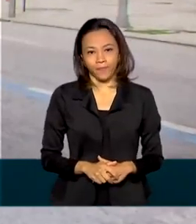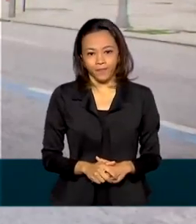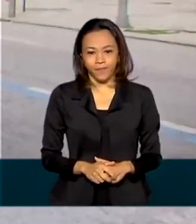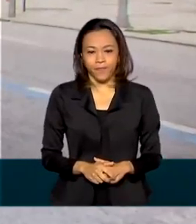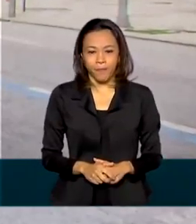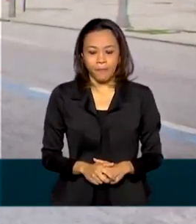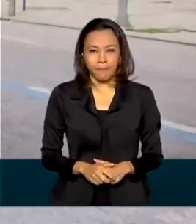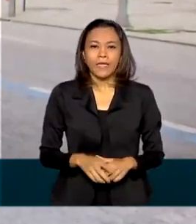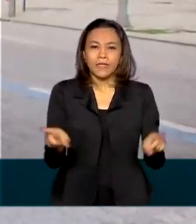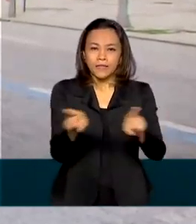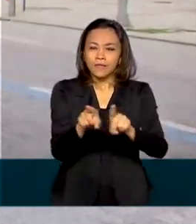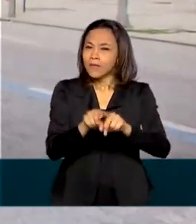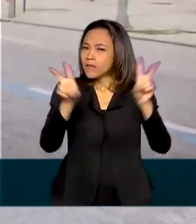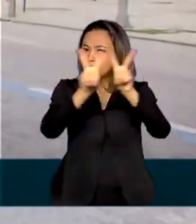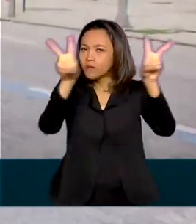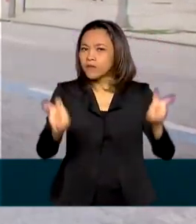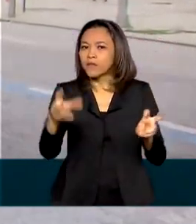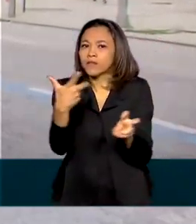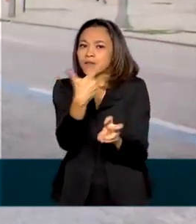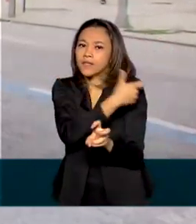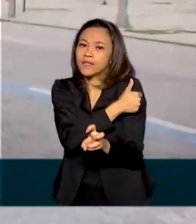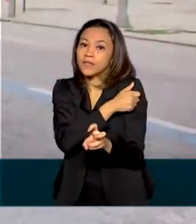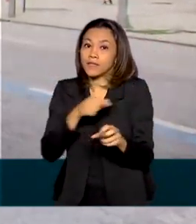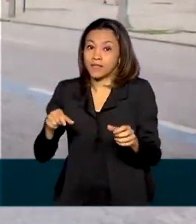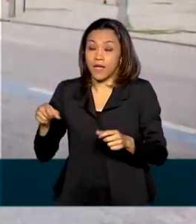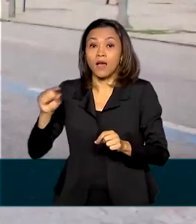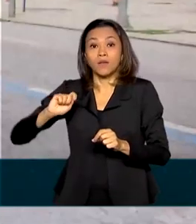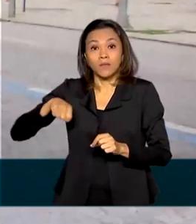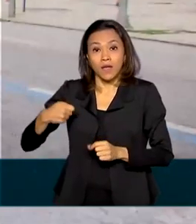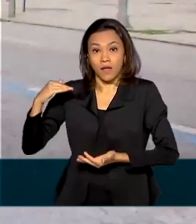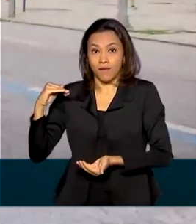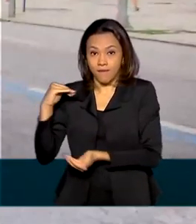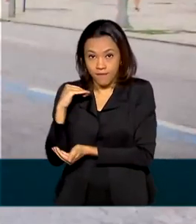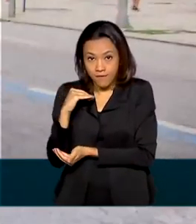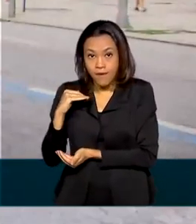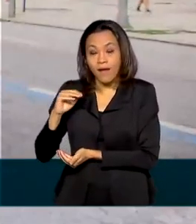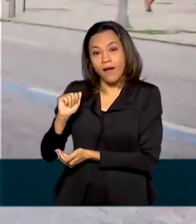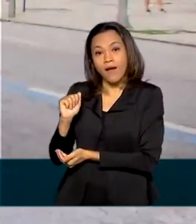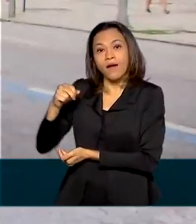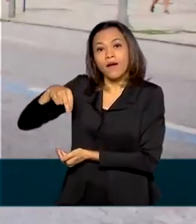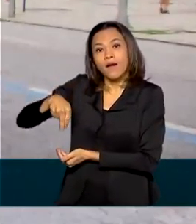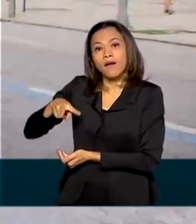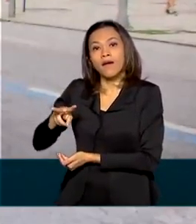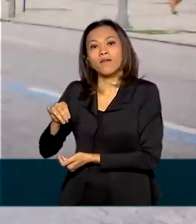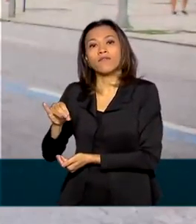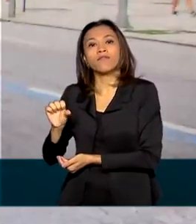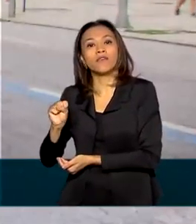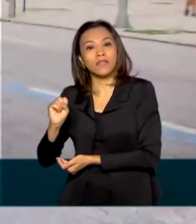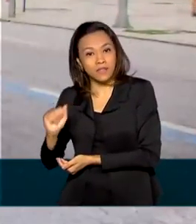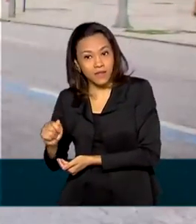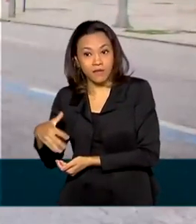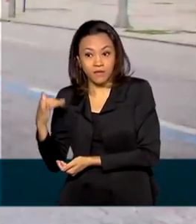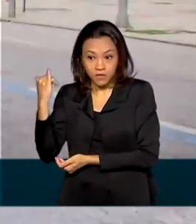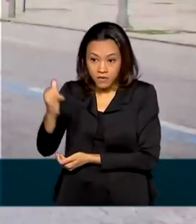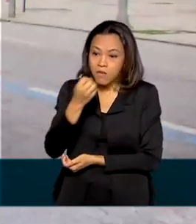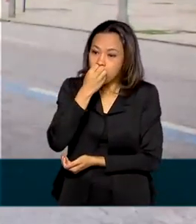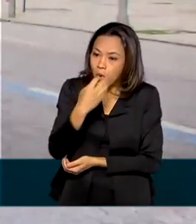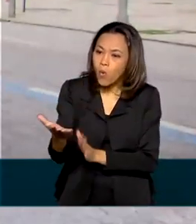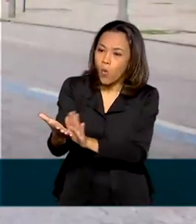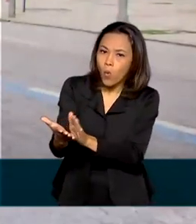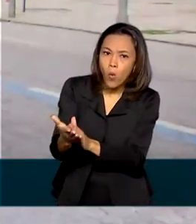Ainda com relação à vacina, a Agência Nacional de Vigilância Sanitária certificou a Pfizer após verificar o cumprimento de boas práticas